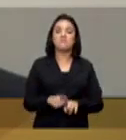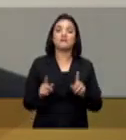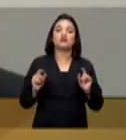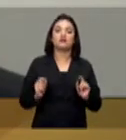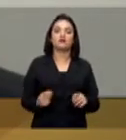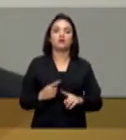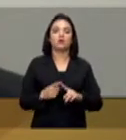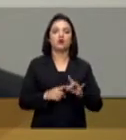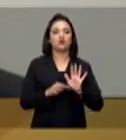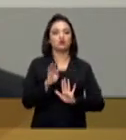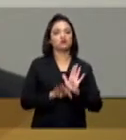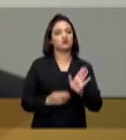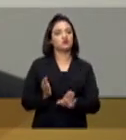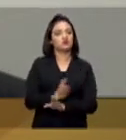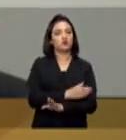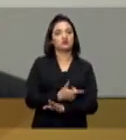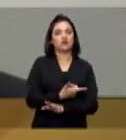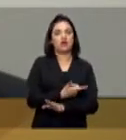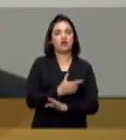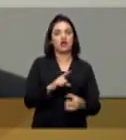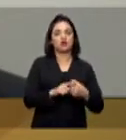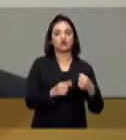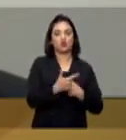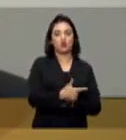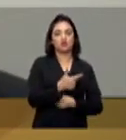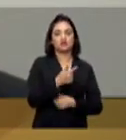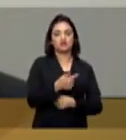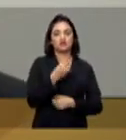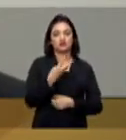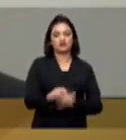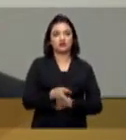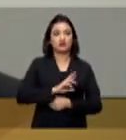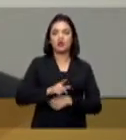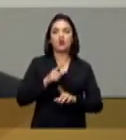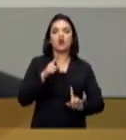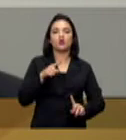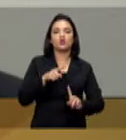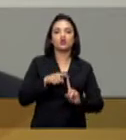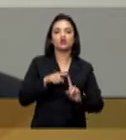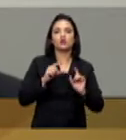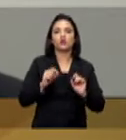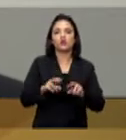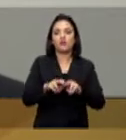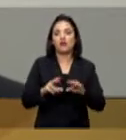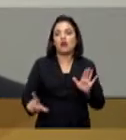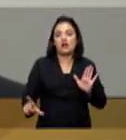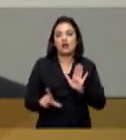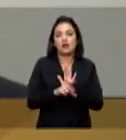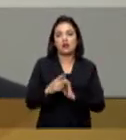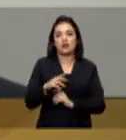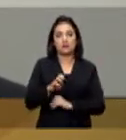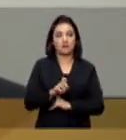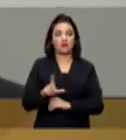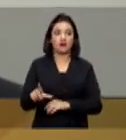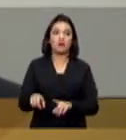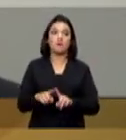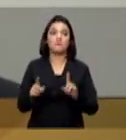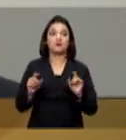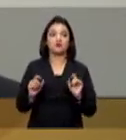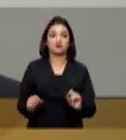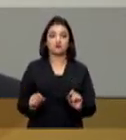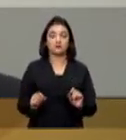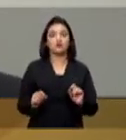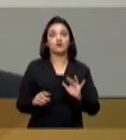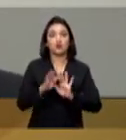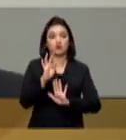redação anterior do artigo 273 do Código Penal, não era tipificada pela lei penal. Configura-se a redação